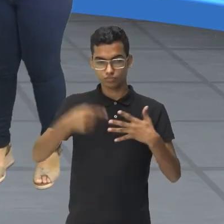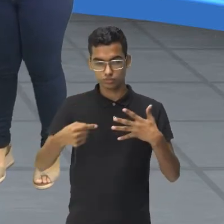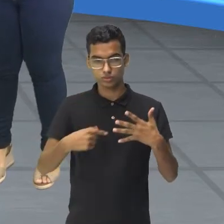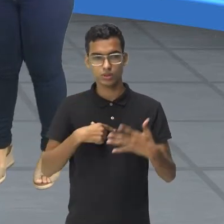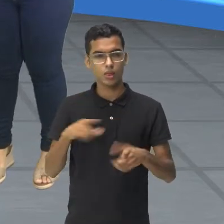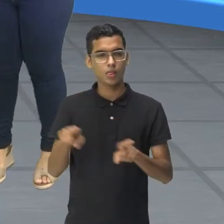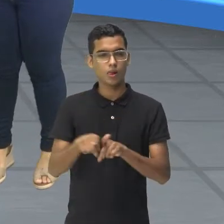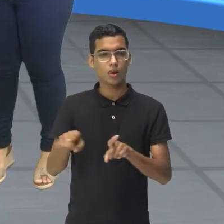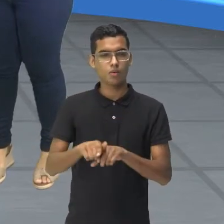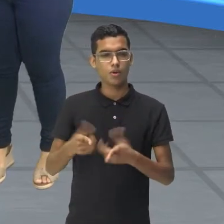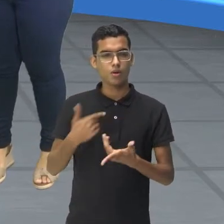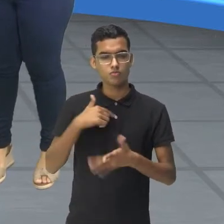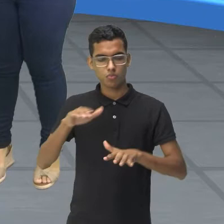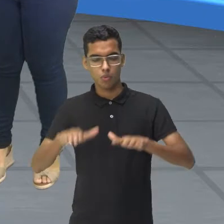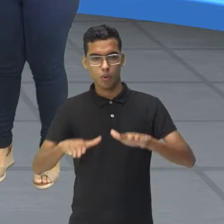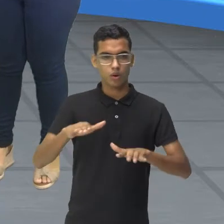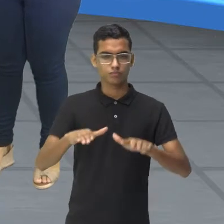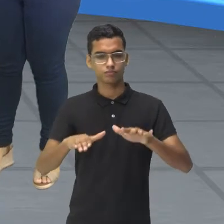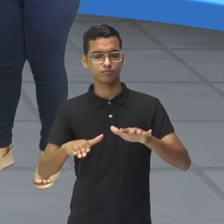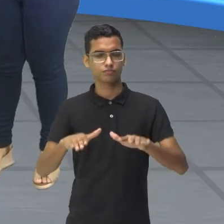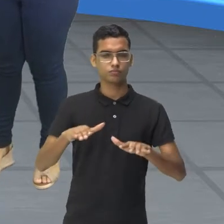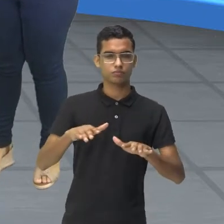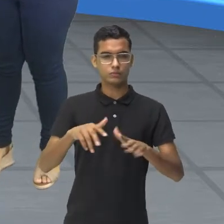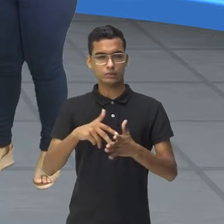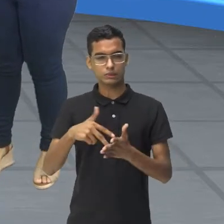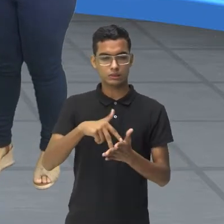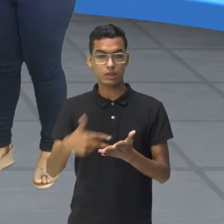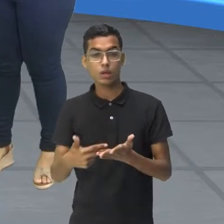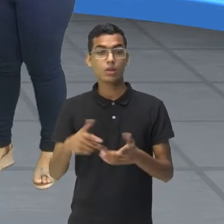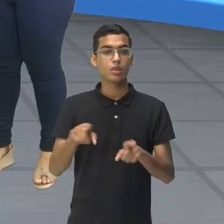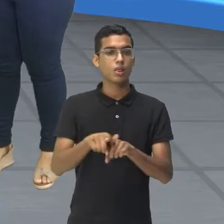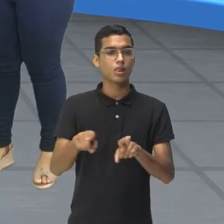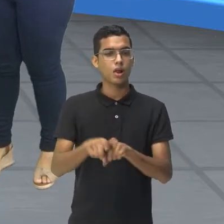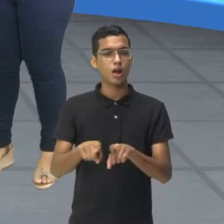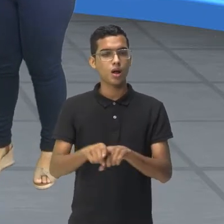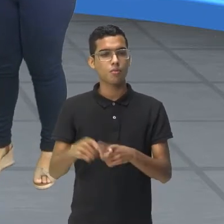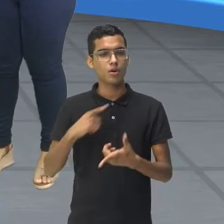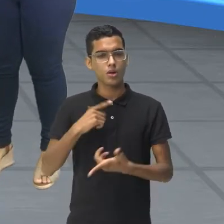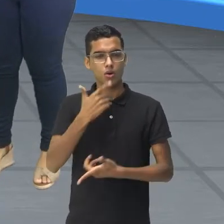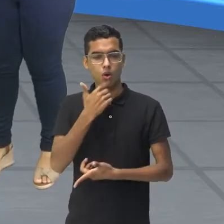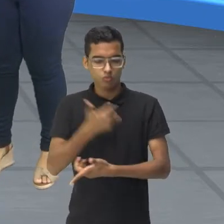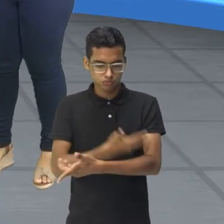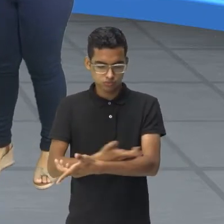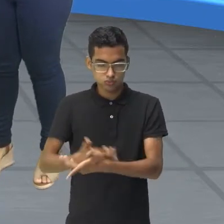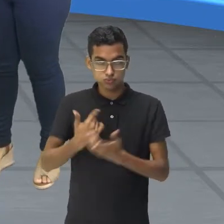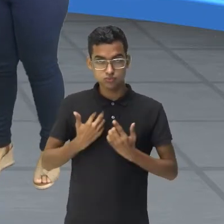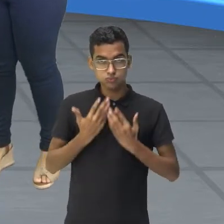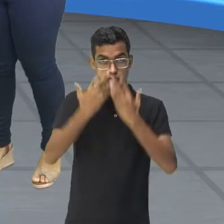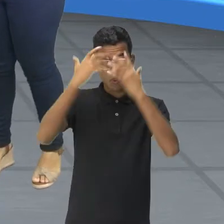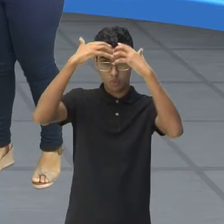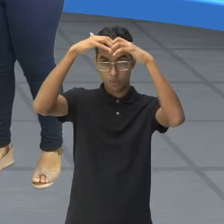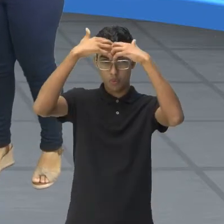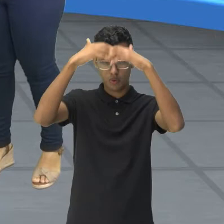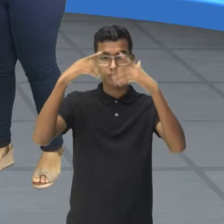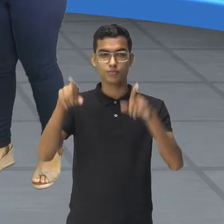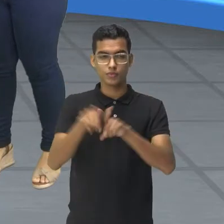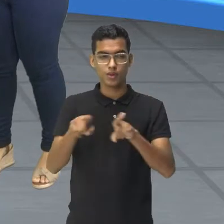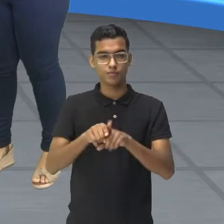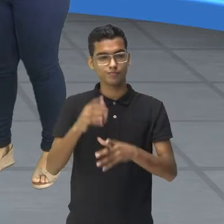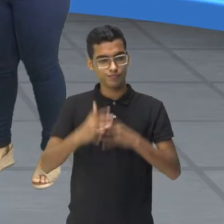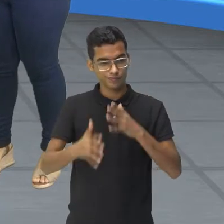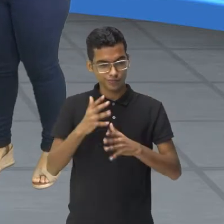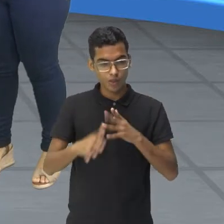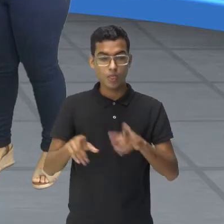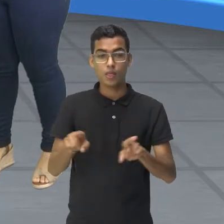como perda de equilíbrio, diminuição do fluxo sanguíneo para o cérebro, dor no peito devido ao suprimento inadequado